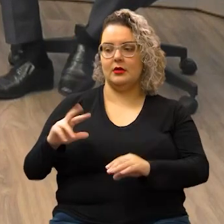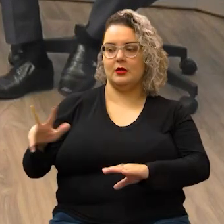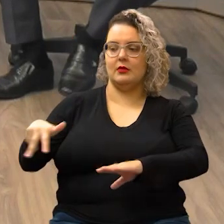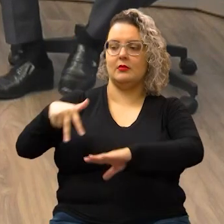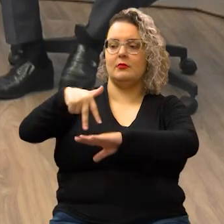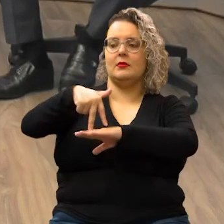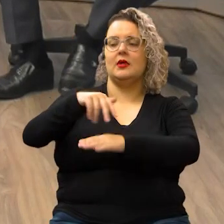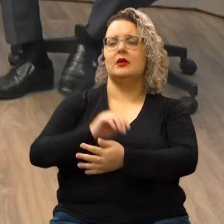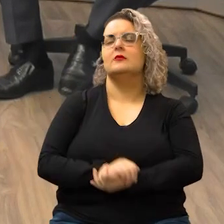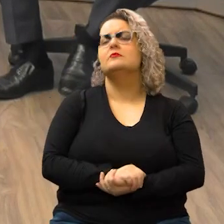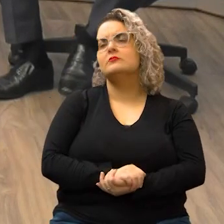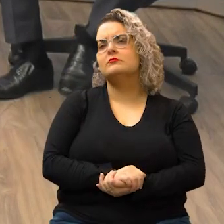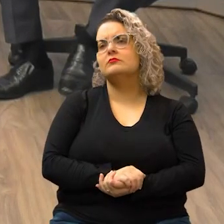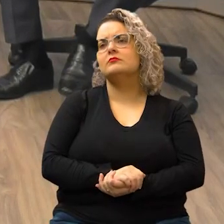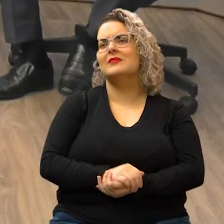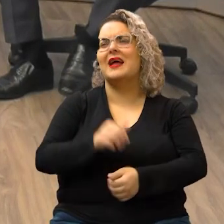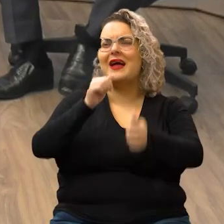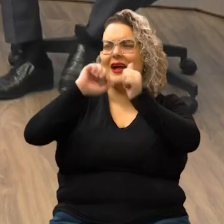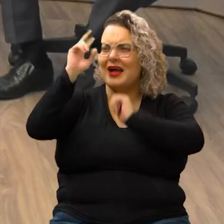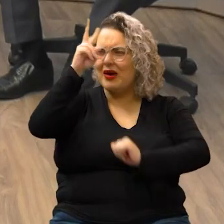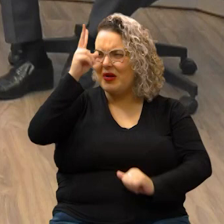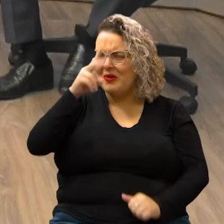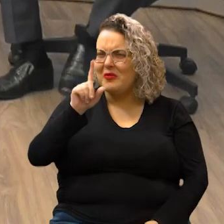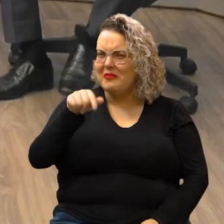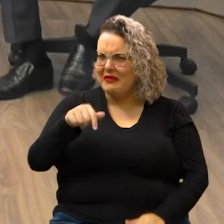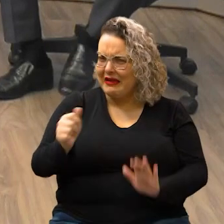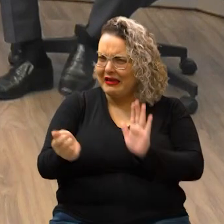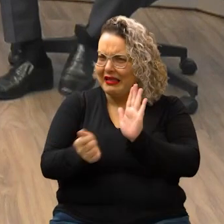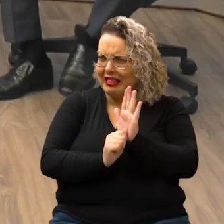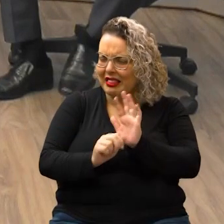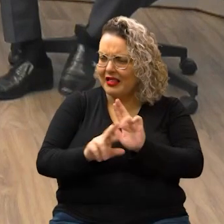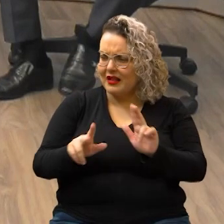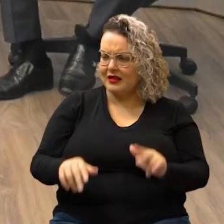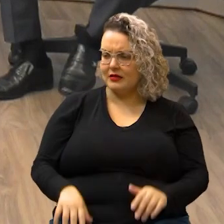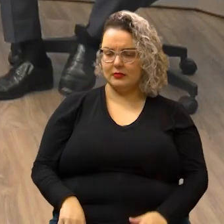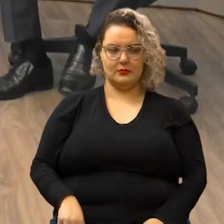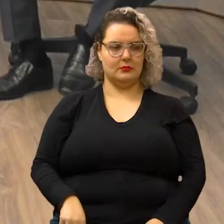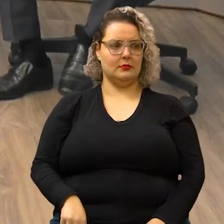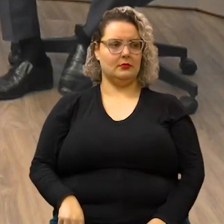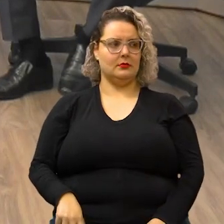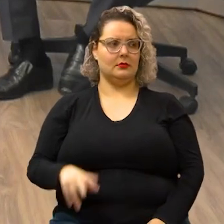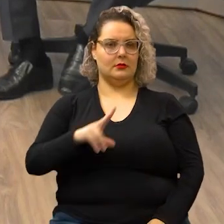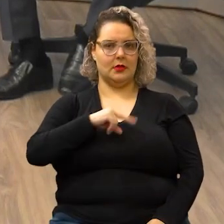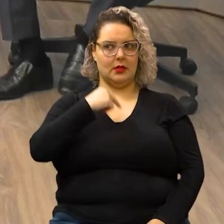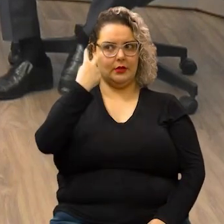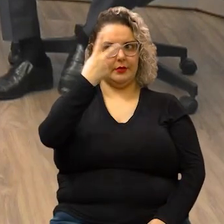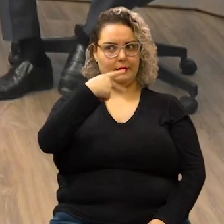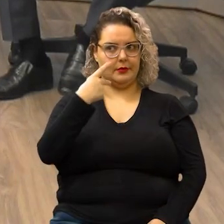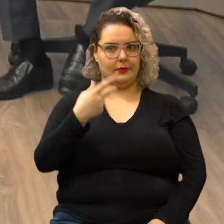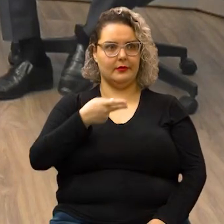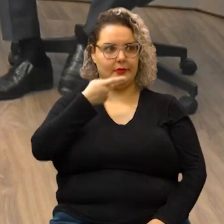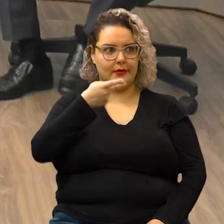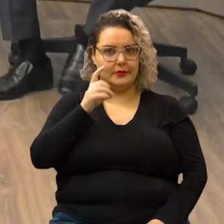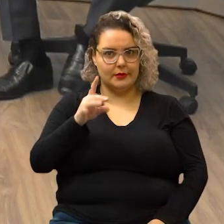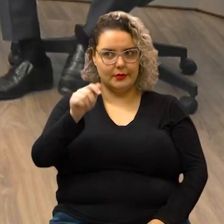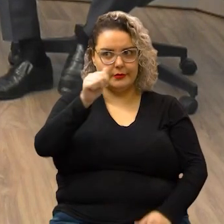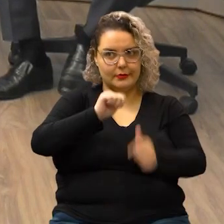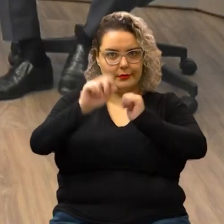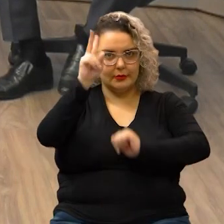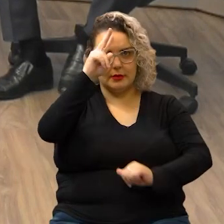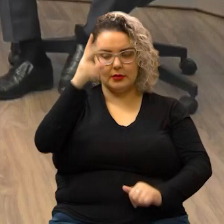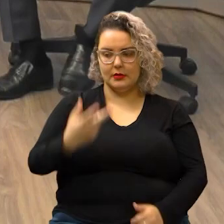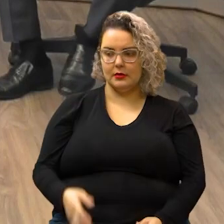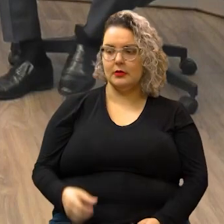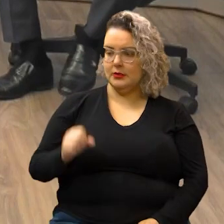fala assim, álcool é droga, Nelson? Eu falei, poxa, 2 horas falando só do álcool aqui.